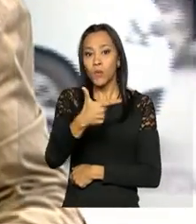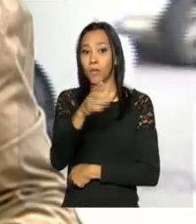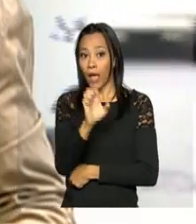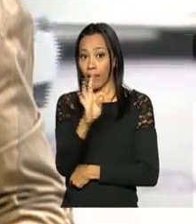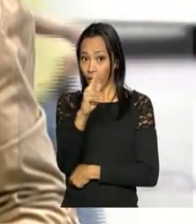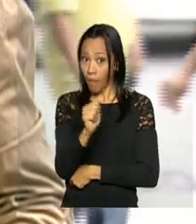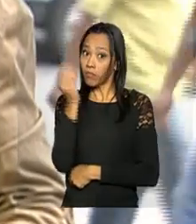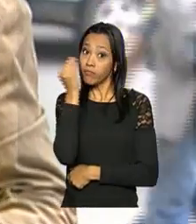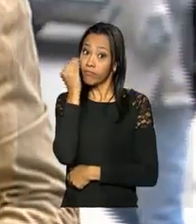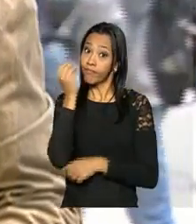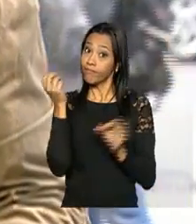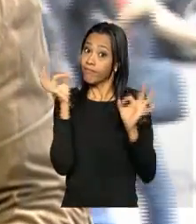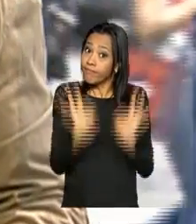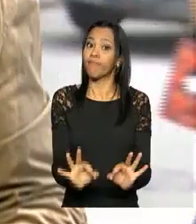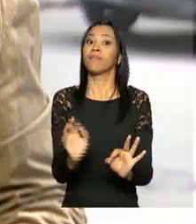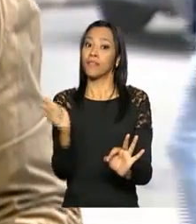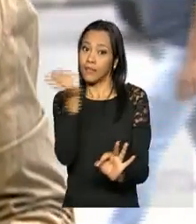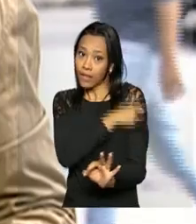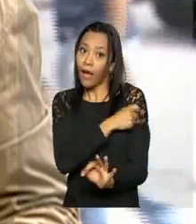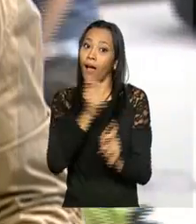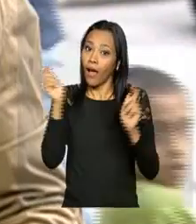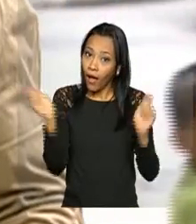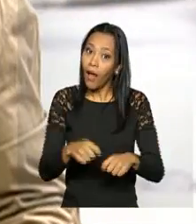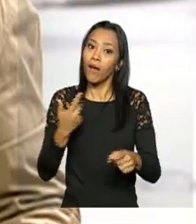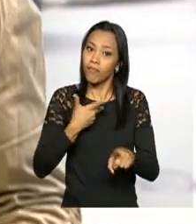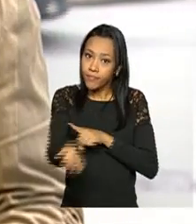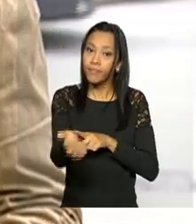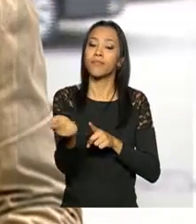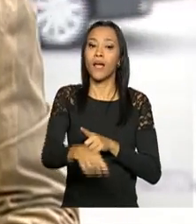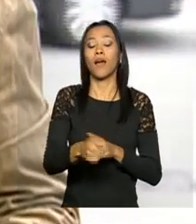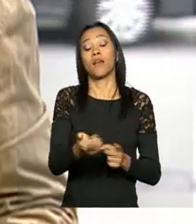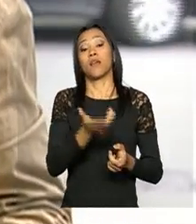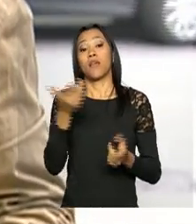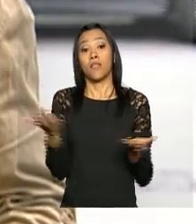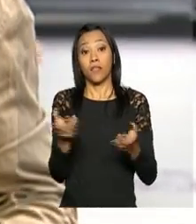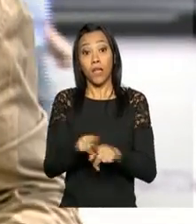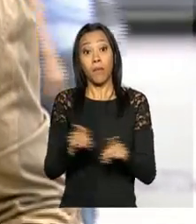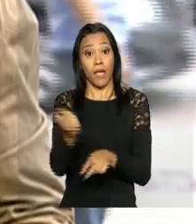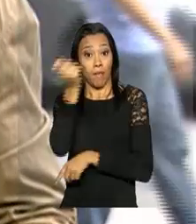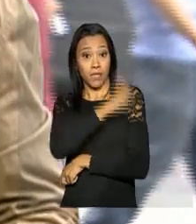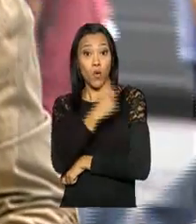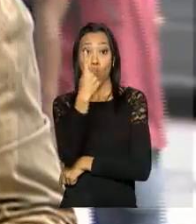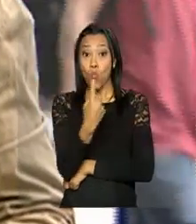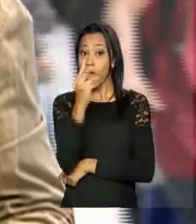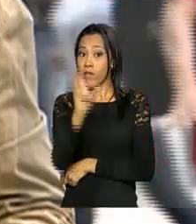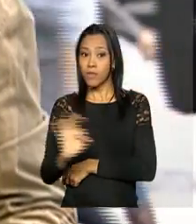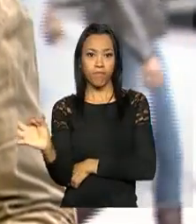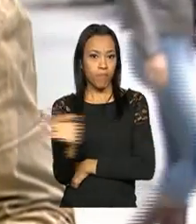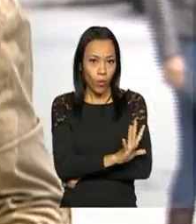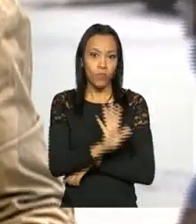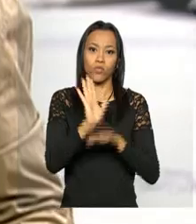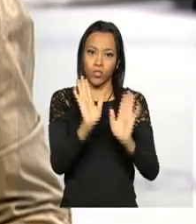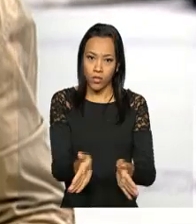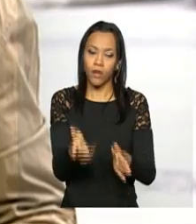ser eficaz contra os quatro sorotipos da dengue. E a vacina também vai ser aplicada em dose única. E a expectativa é